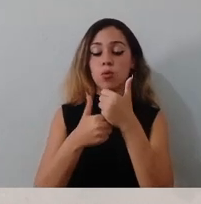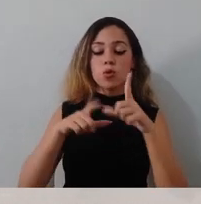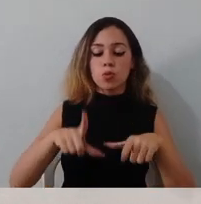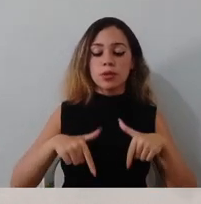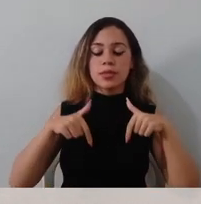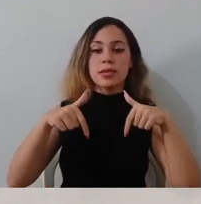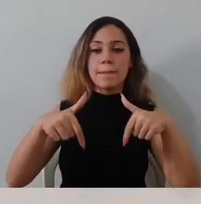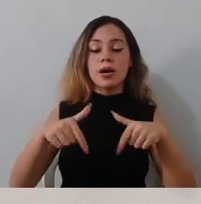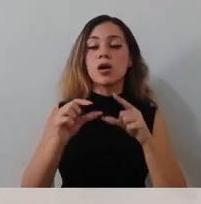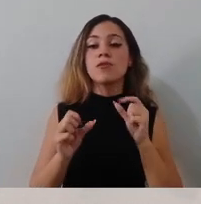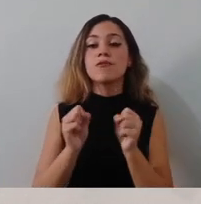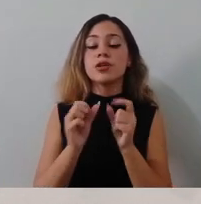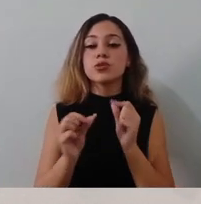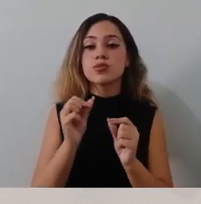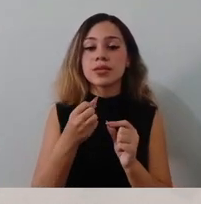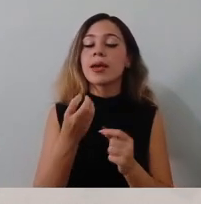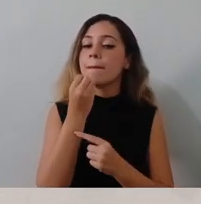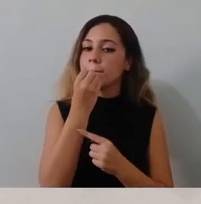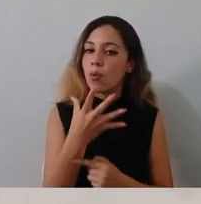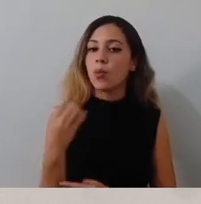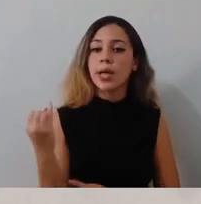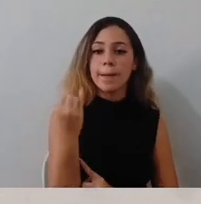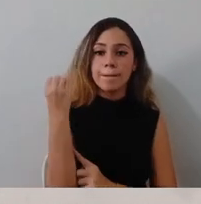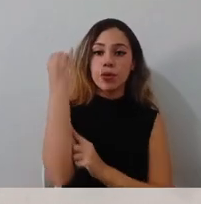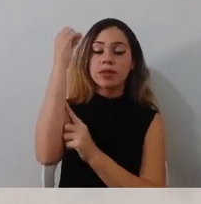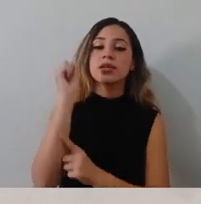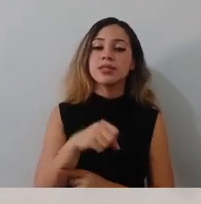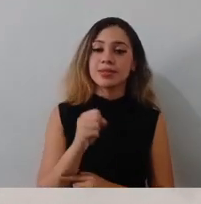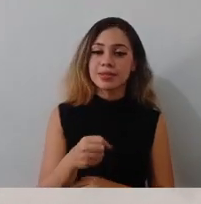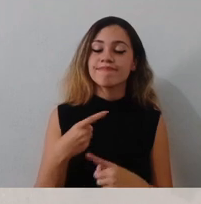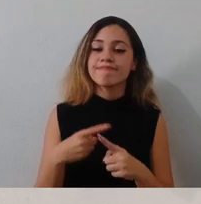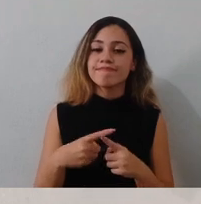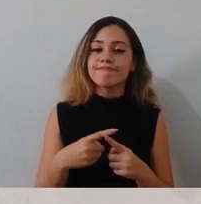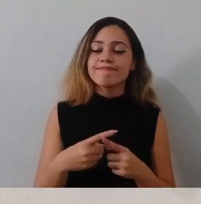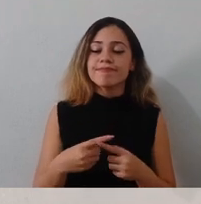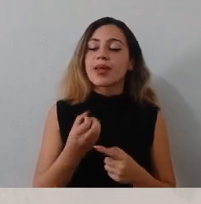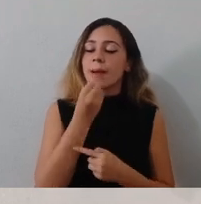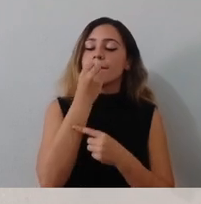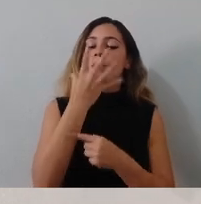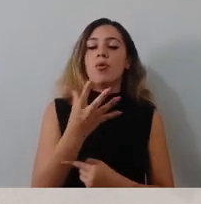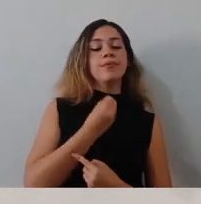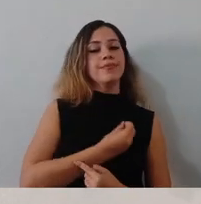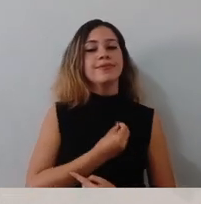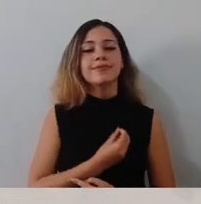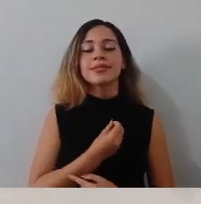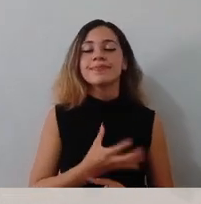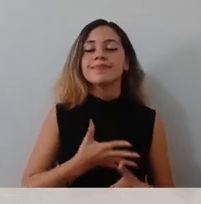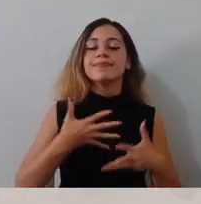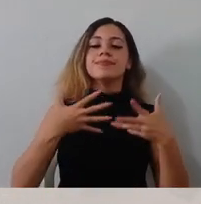o trabalho das associações, Milva, é fundamental e vital, porque é um oxigênio. Oh, que bonito. É onde